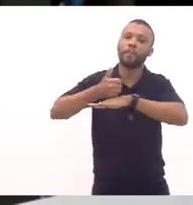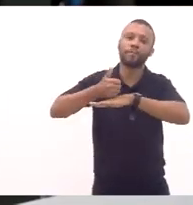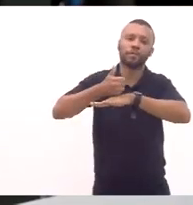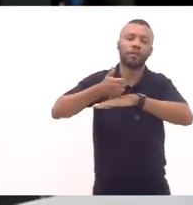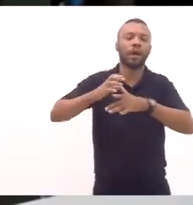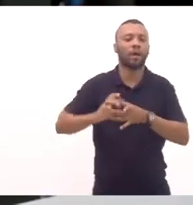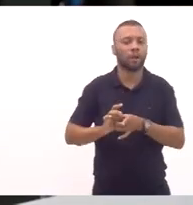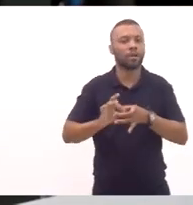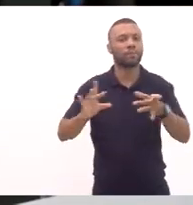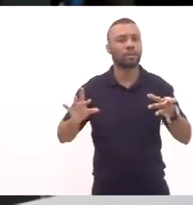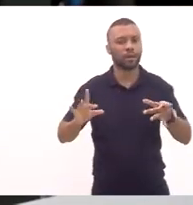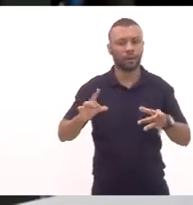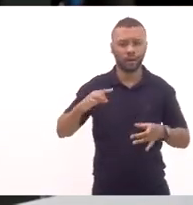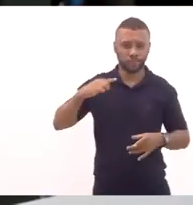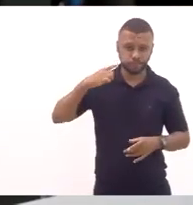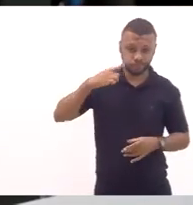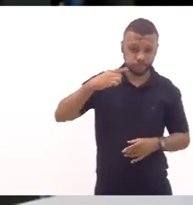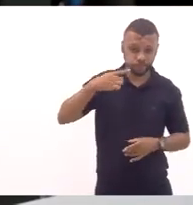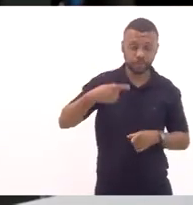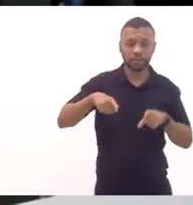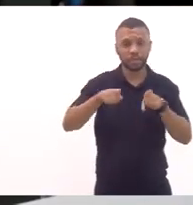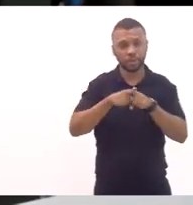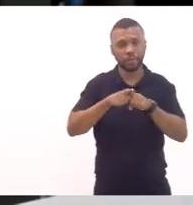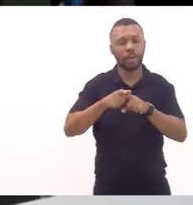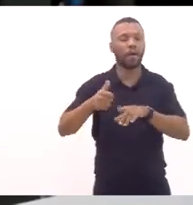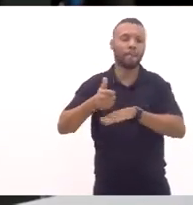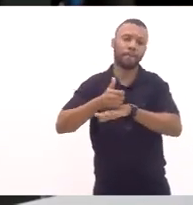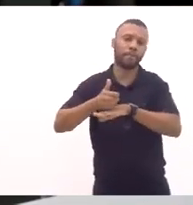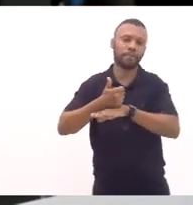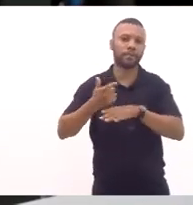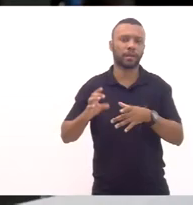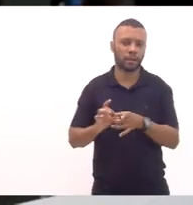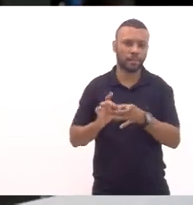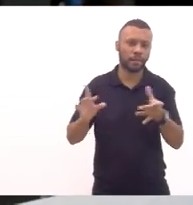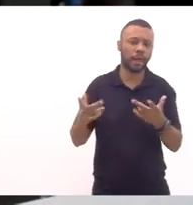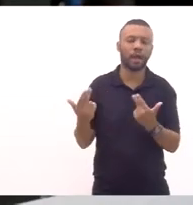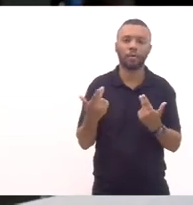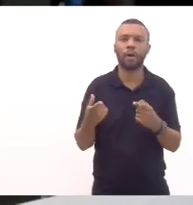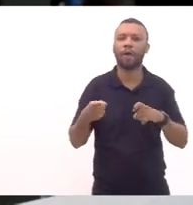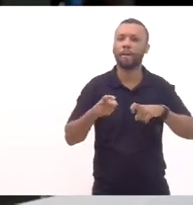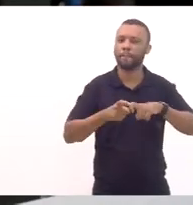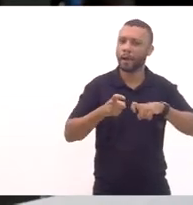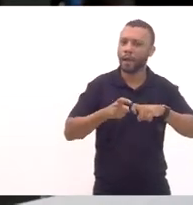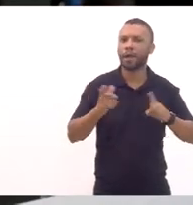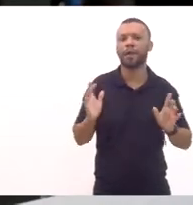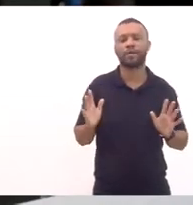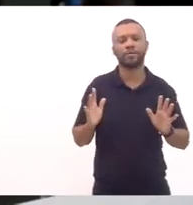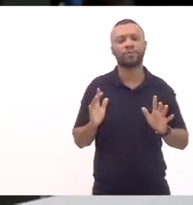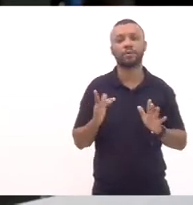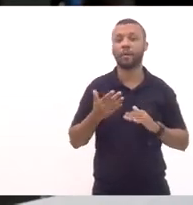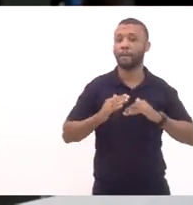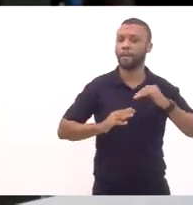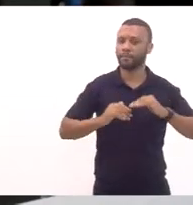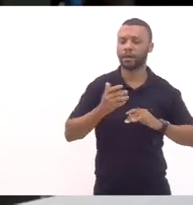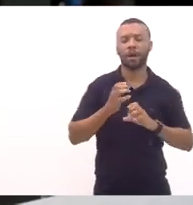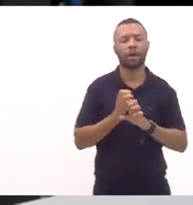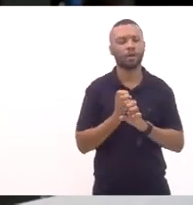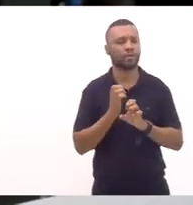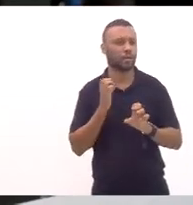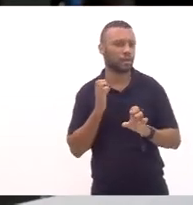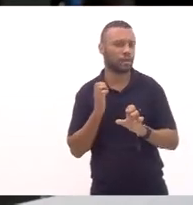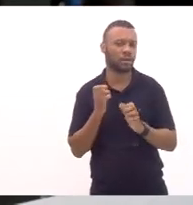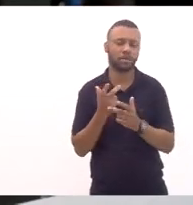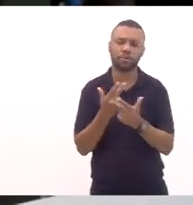liberal. Como advogado, também é um profissional, exato, liberal. Como médico, é um profissional liberal, engenheiro, né?